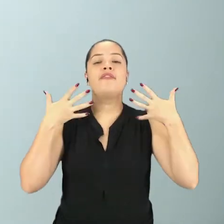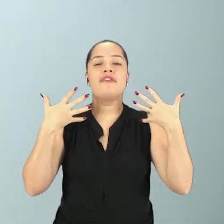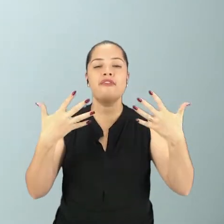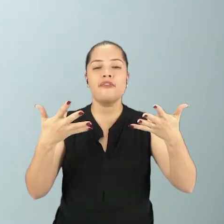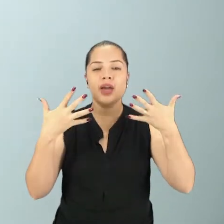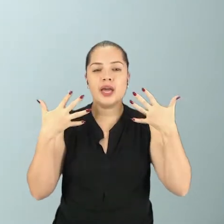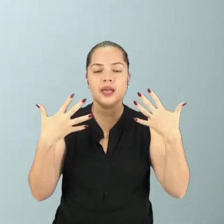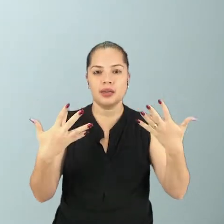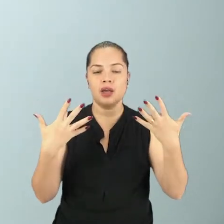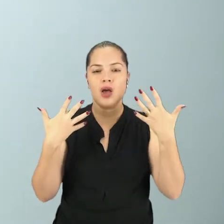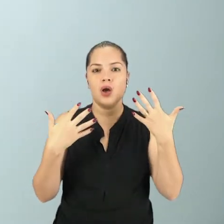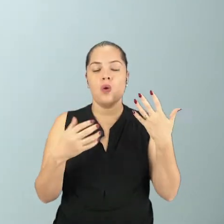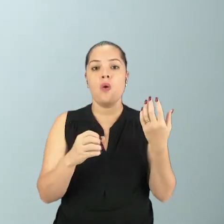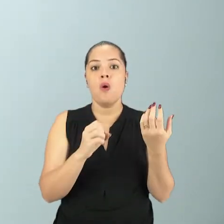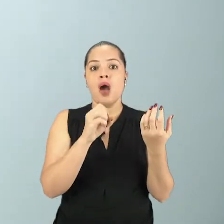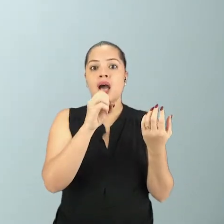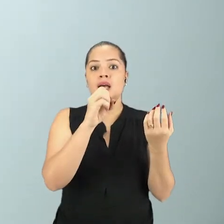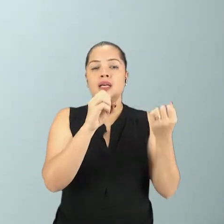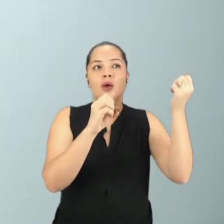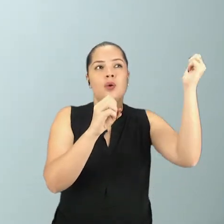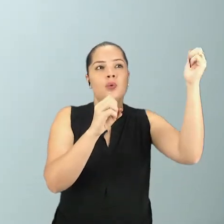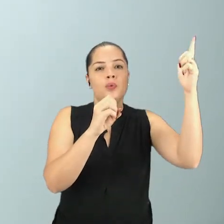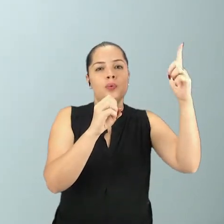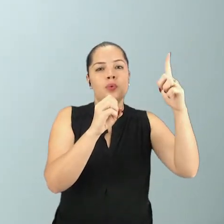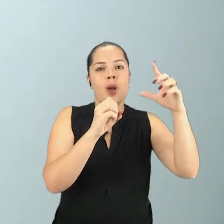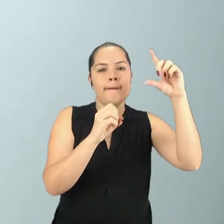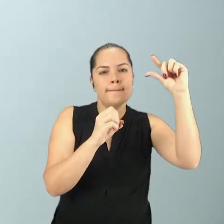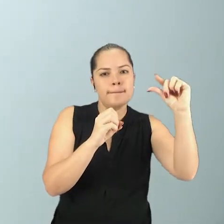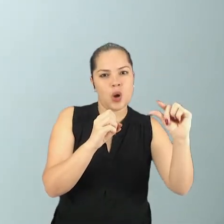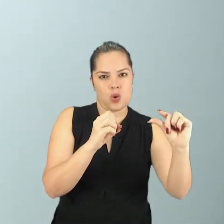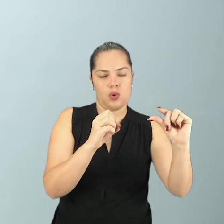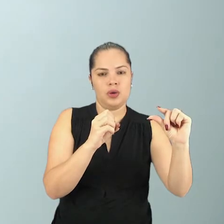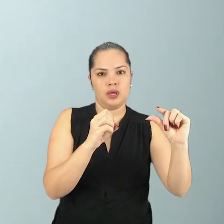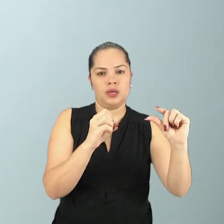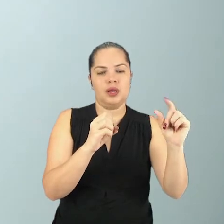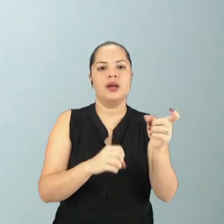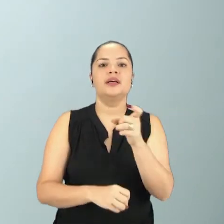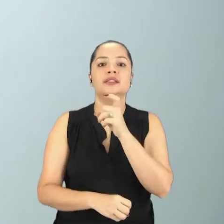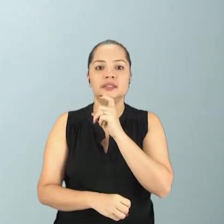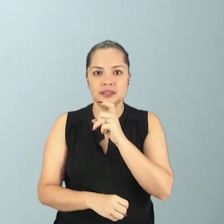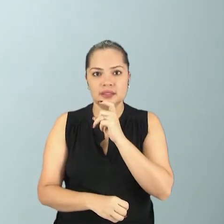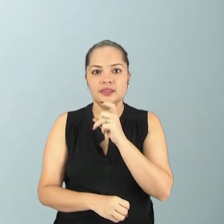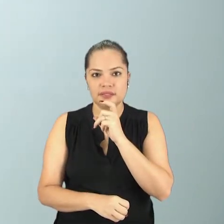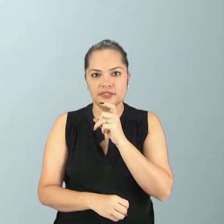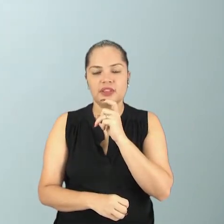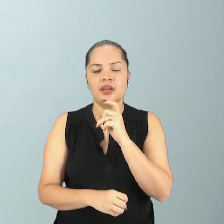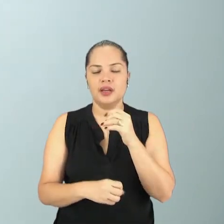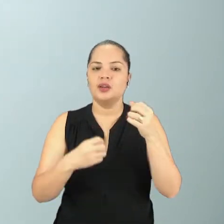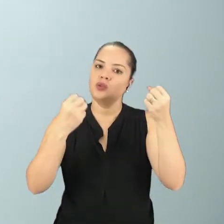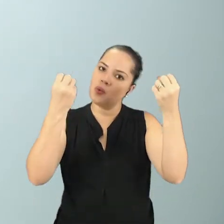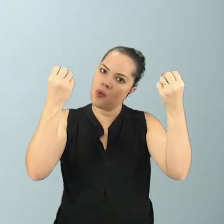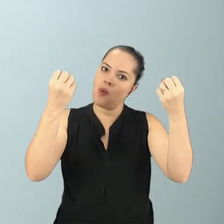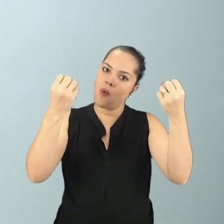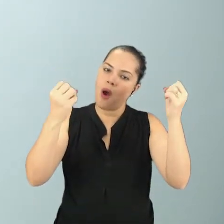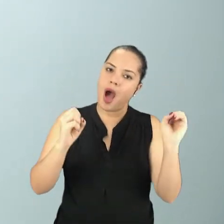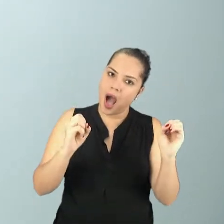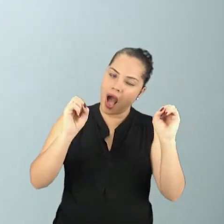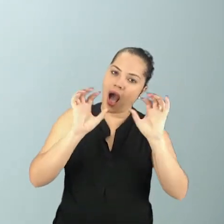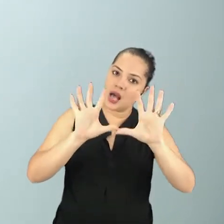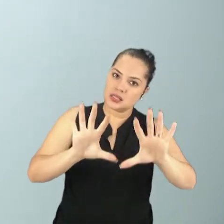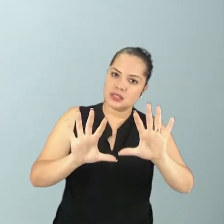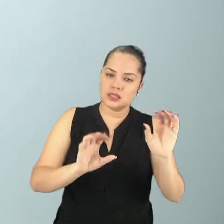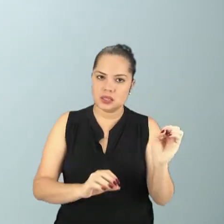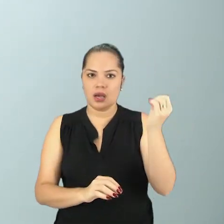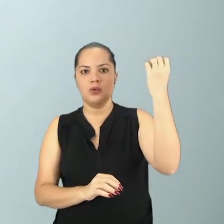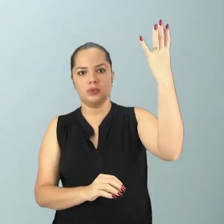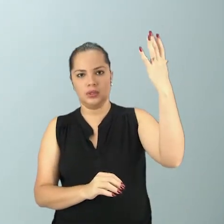ele receber menos energia solar, ele vai estar no inverno. Então, o solstício, ele vai marcar o início, né, ou do inverno ou do verão. O